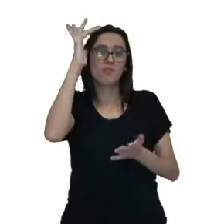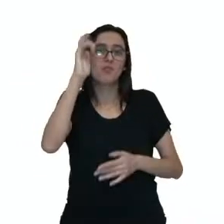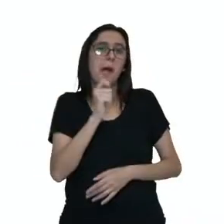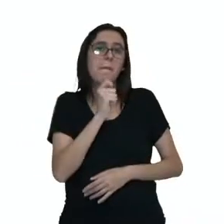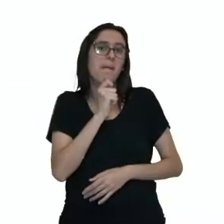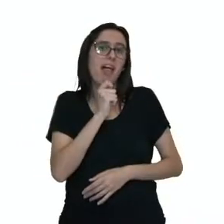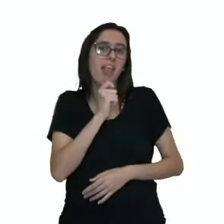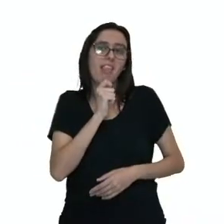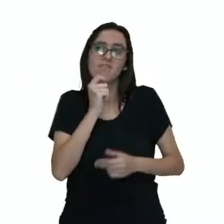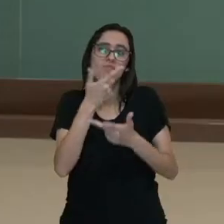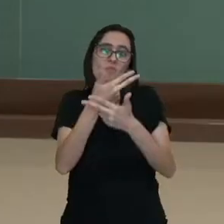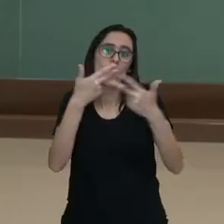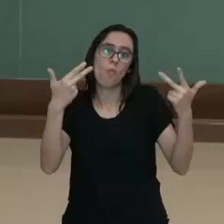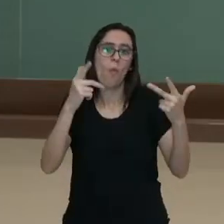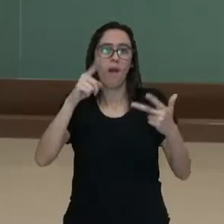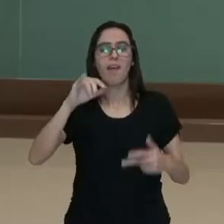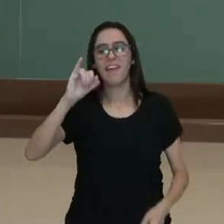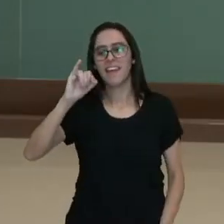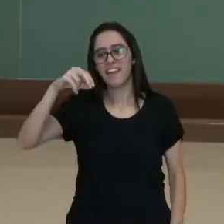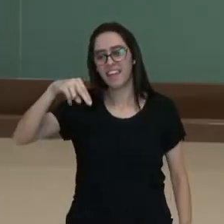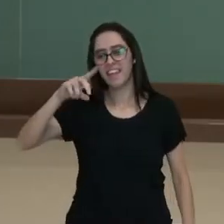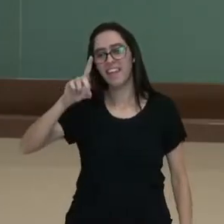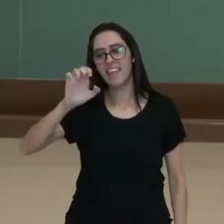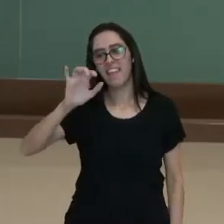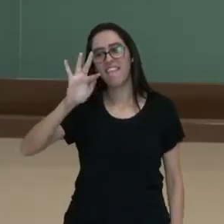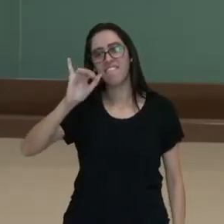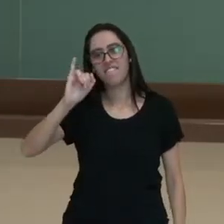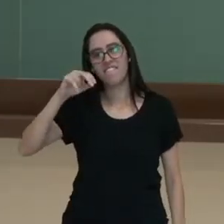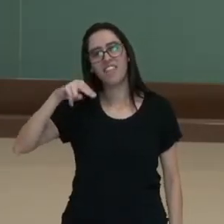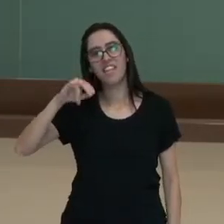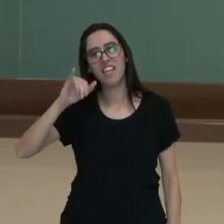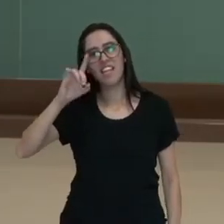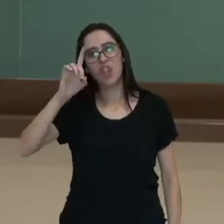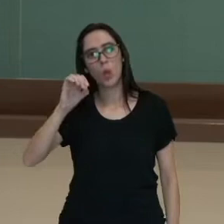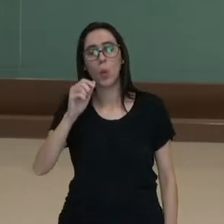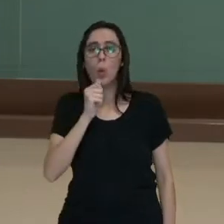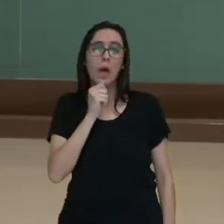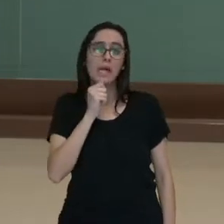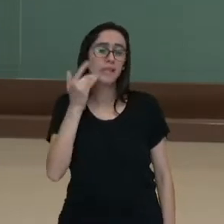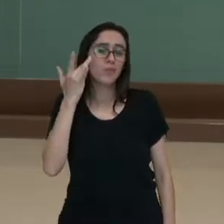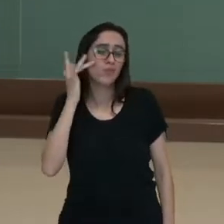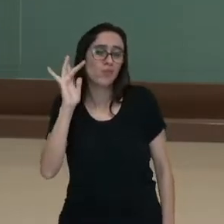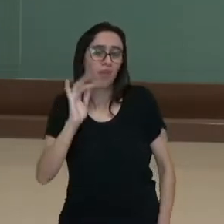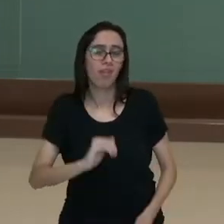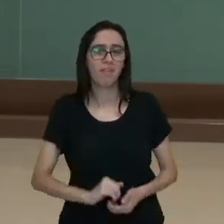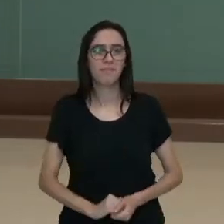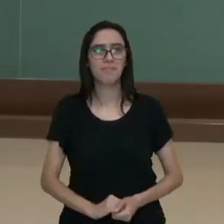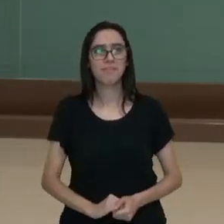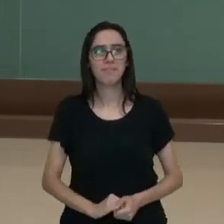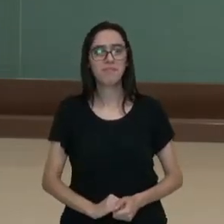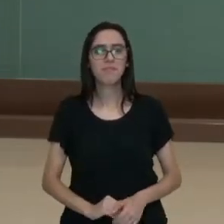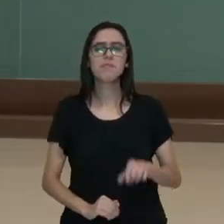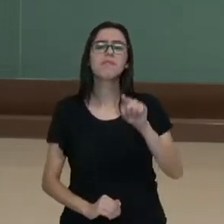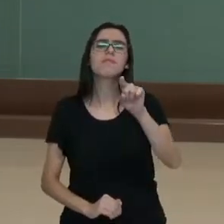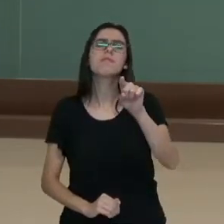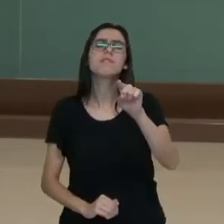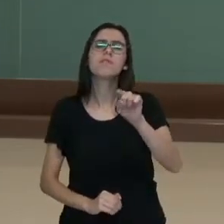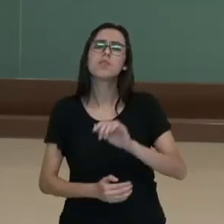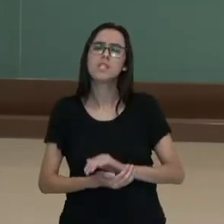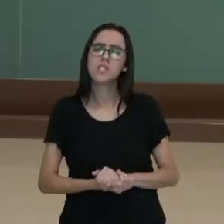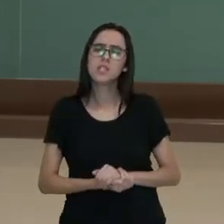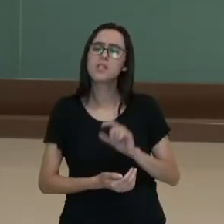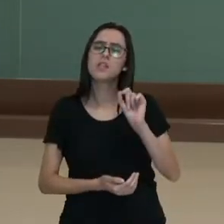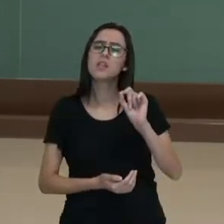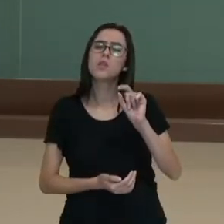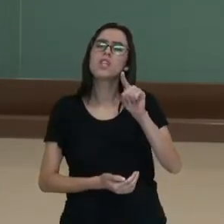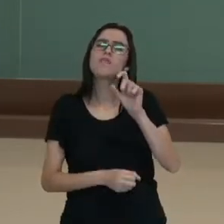indefinido, não sabemos o que. Vamos a seguir? Aqui. E tu, que esperas de la vida? O que,